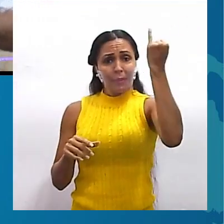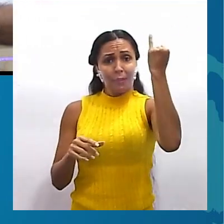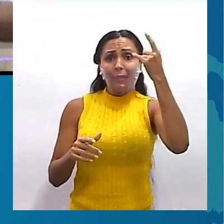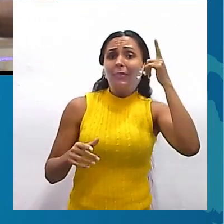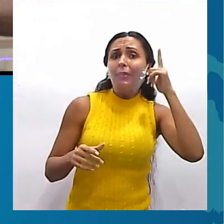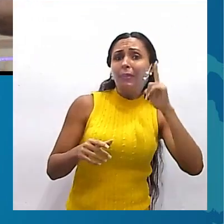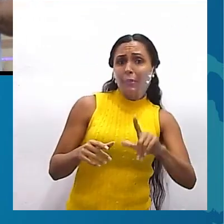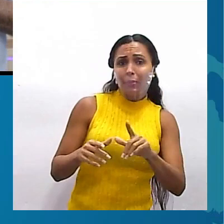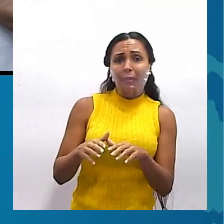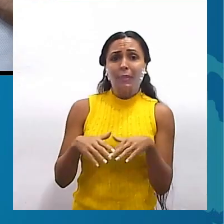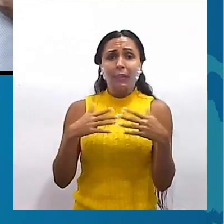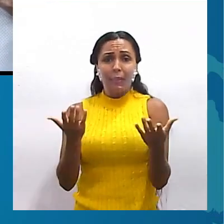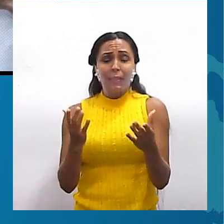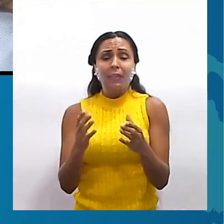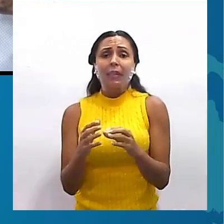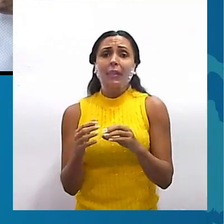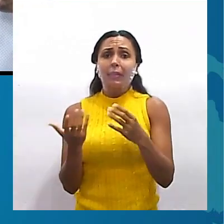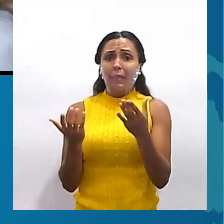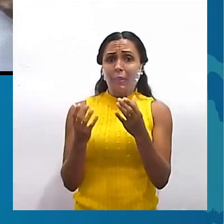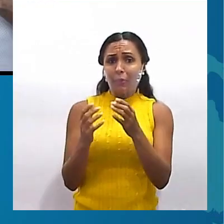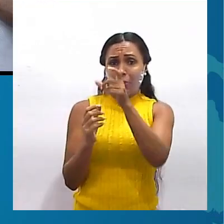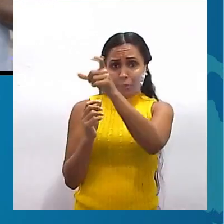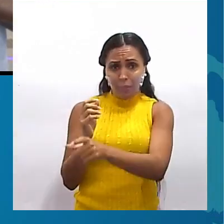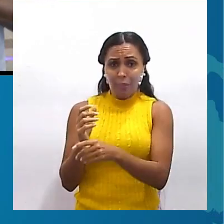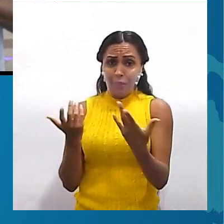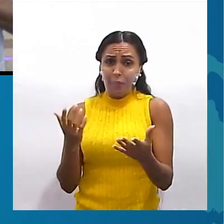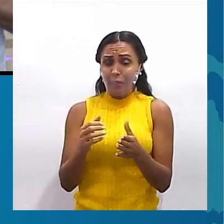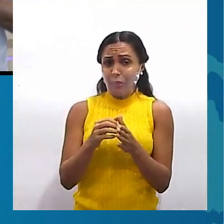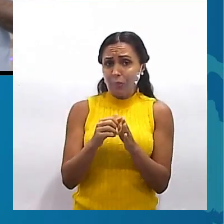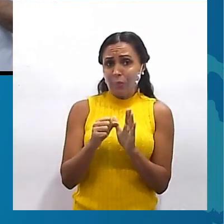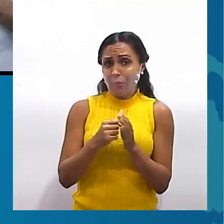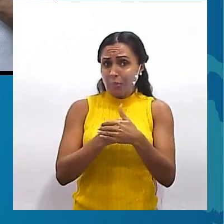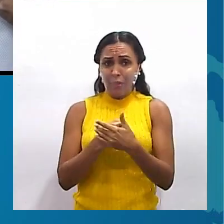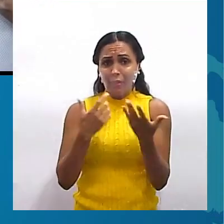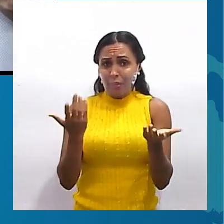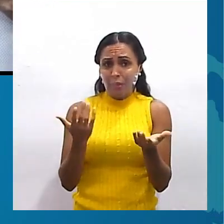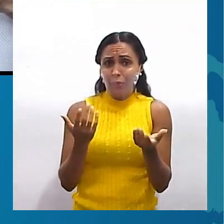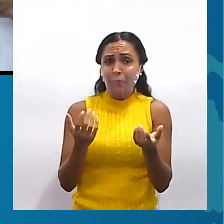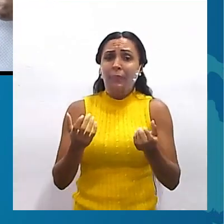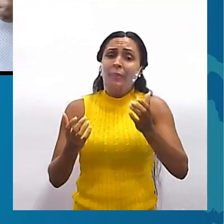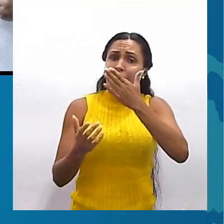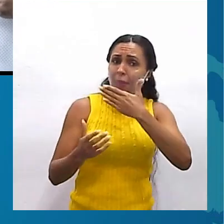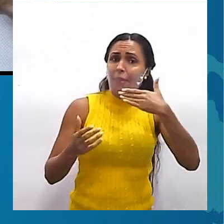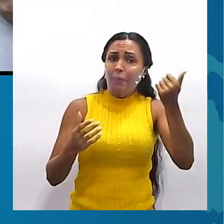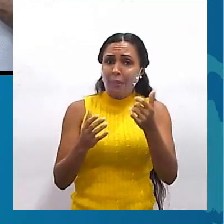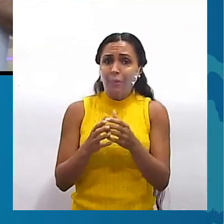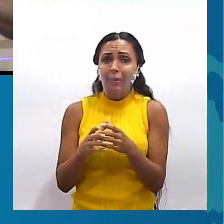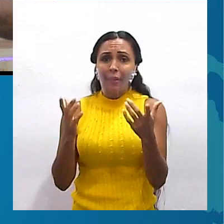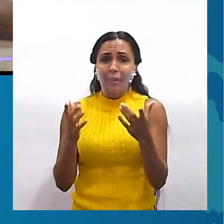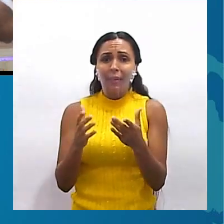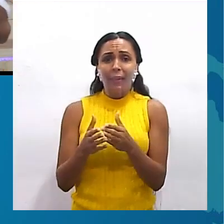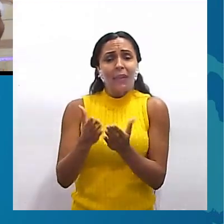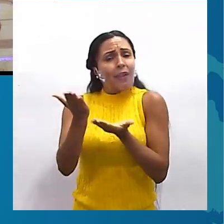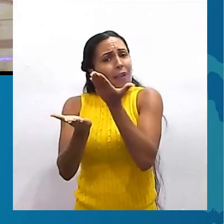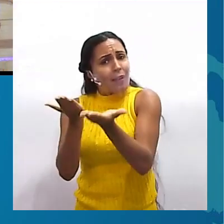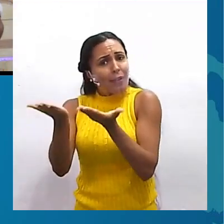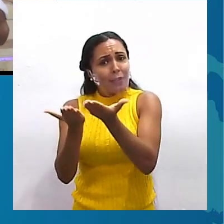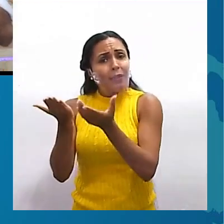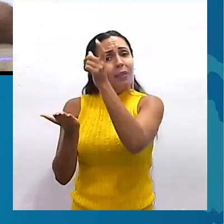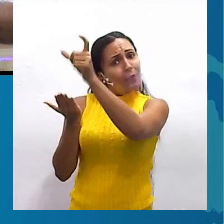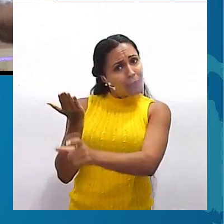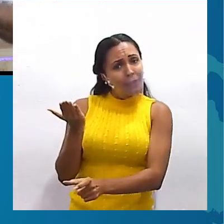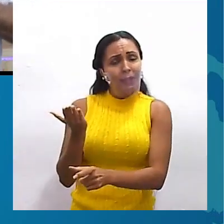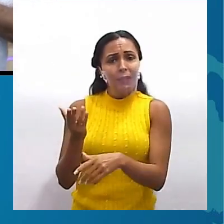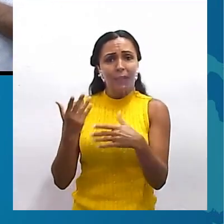conseguir atender o cliente. E eu acho que o segredo da logística é esse, é atender o cliente em diversas situações para que realmente a gente